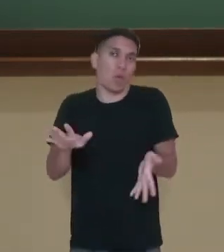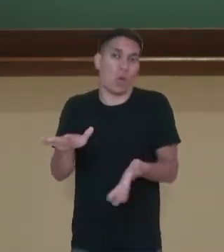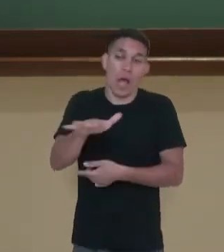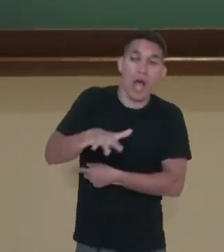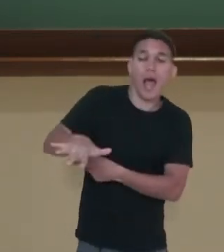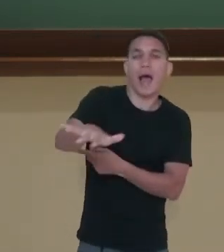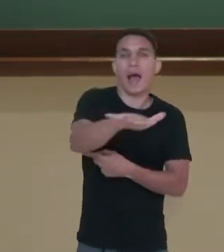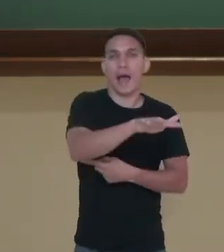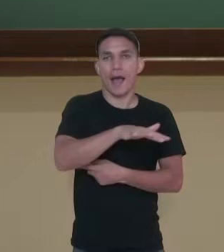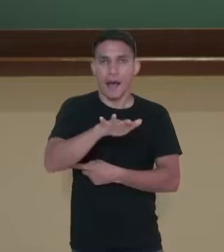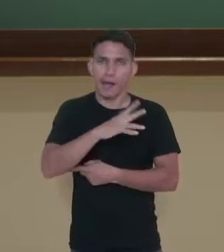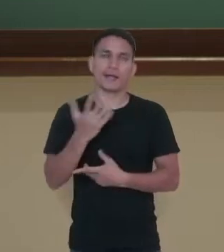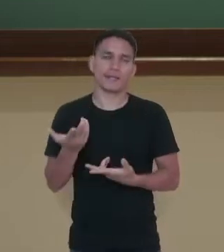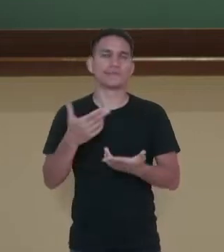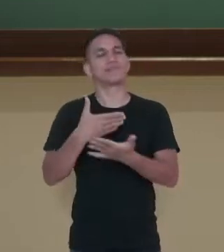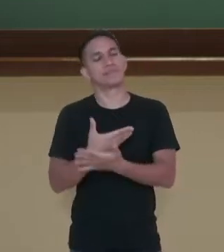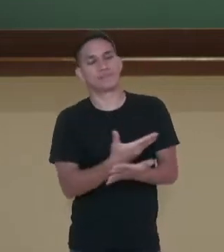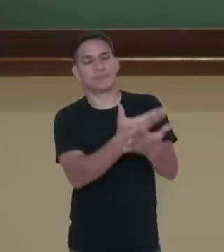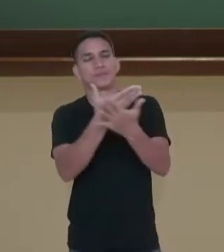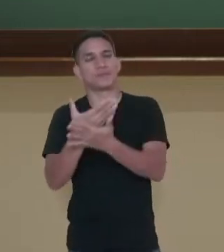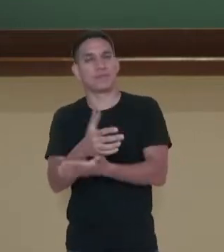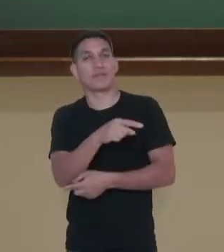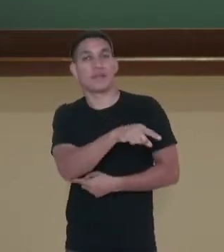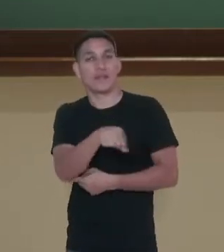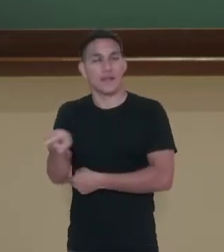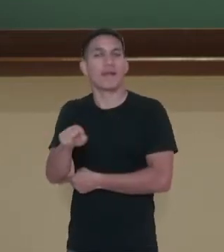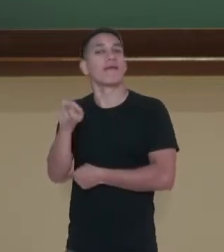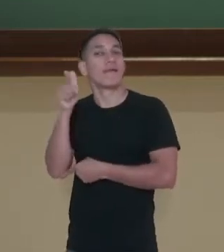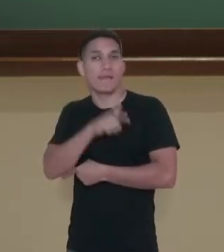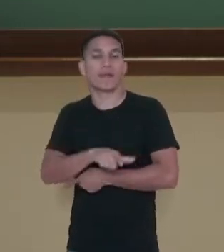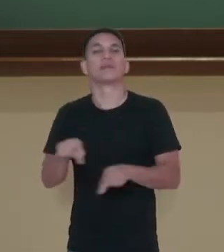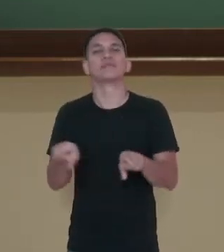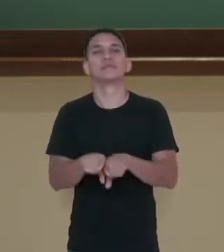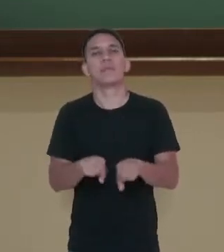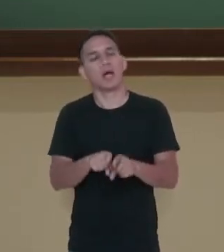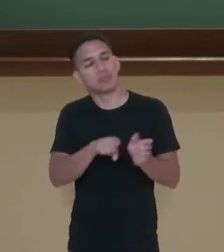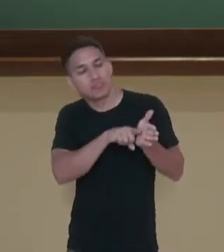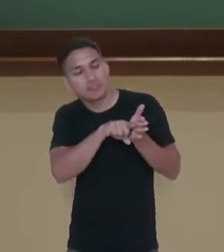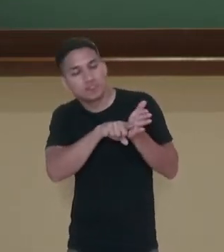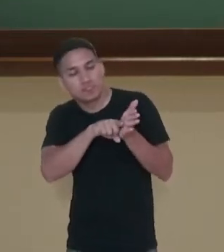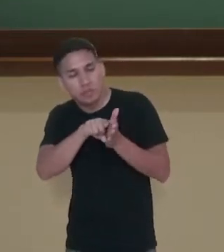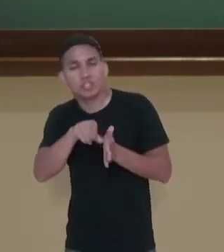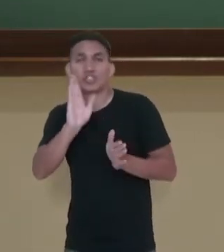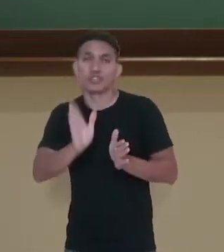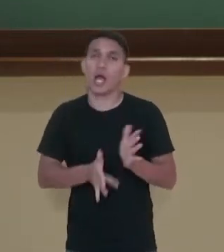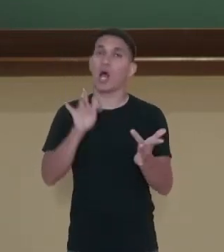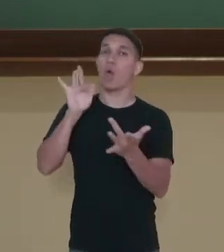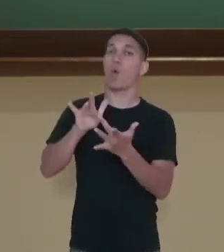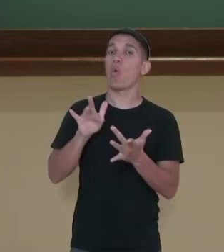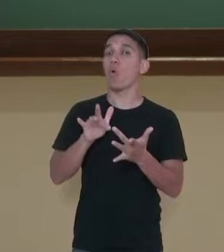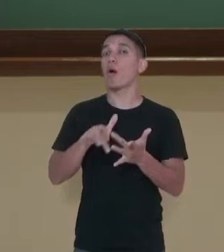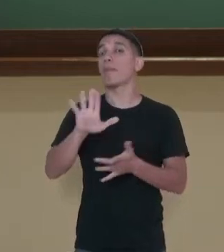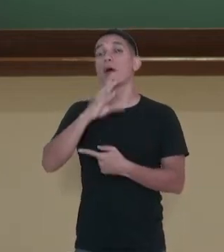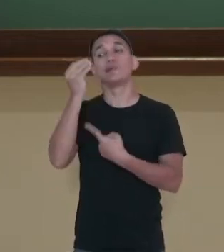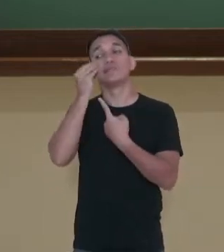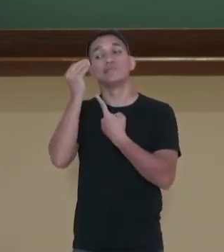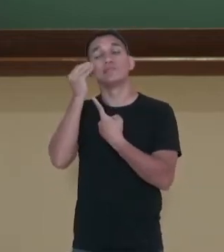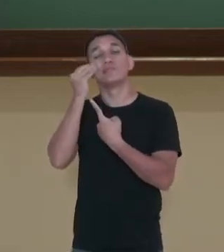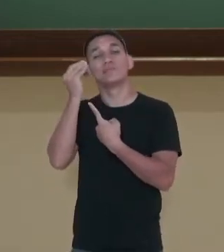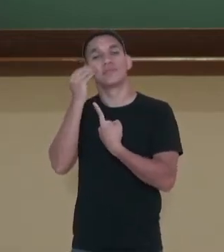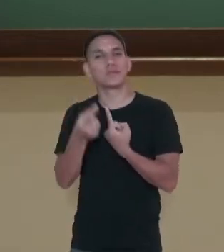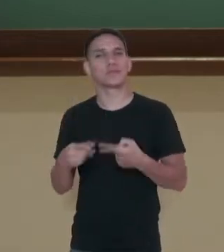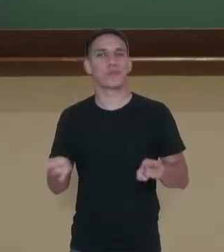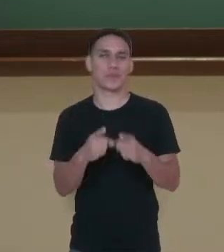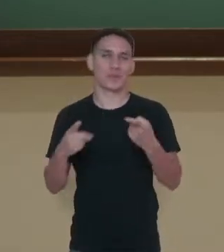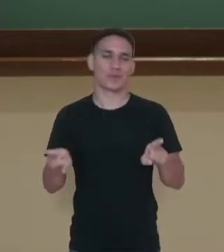musical, em estudar música, possa ter buscado, já tenha entrado em contato com essa ideia de experimentação musical e